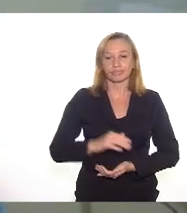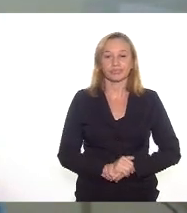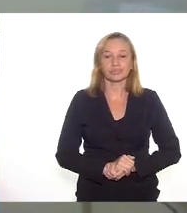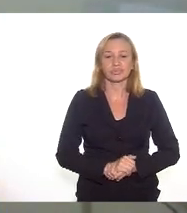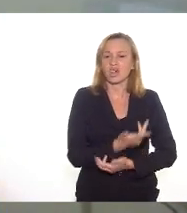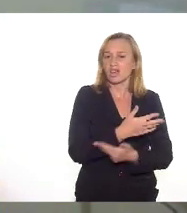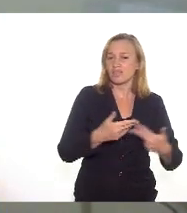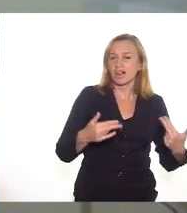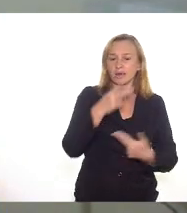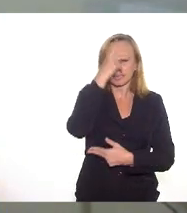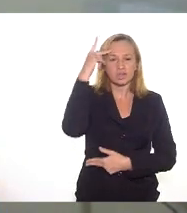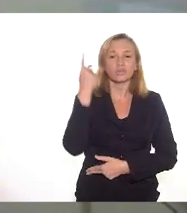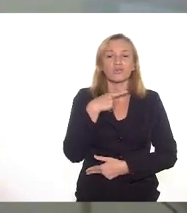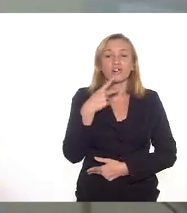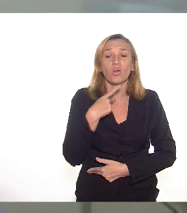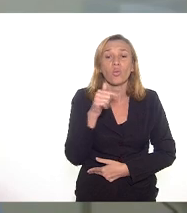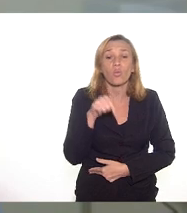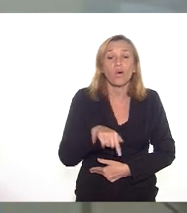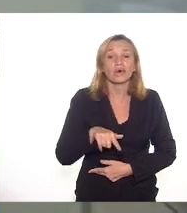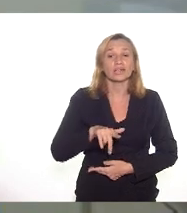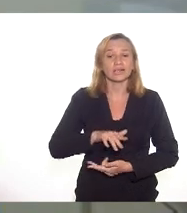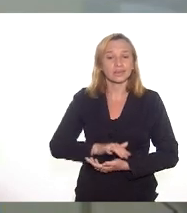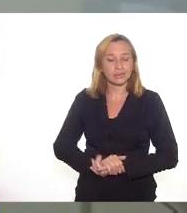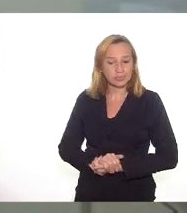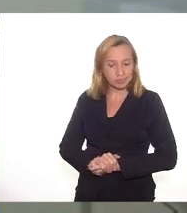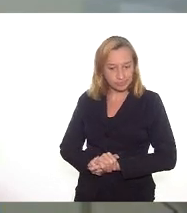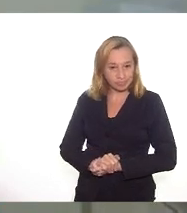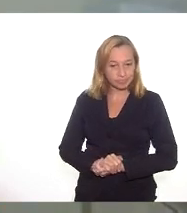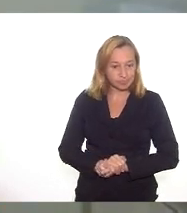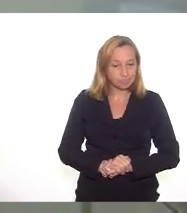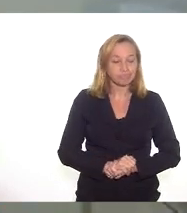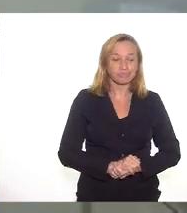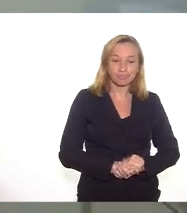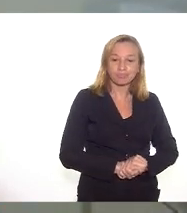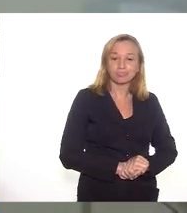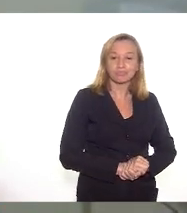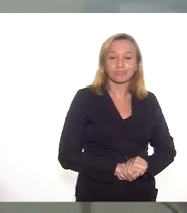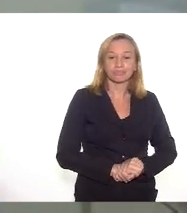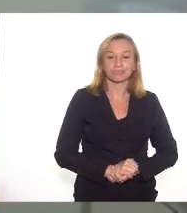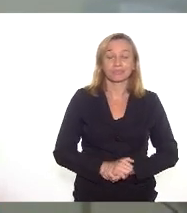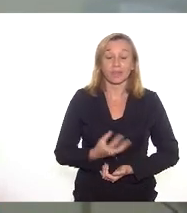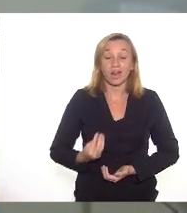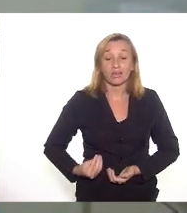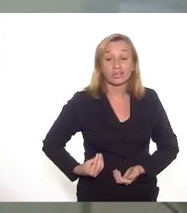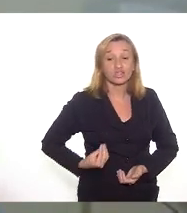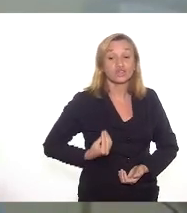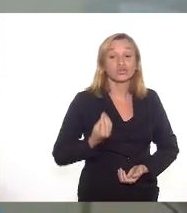muita gente falou aqui em vida, né? Garantia da vida.